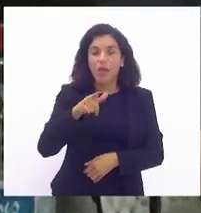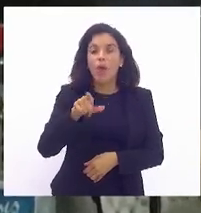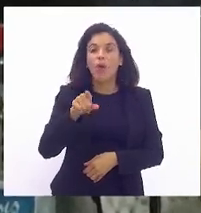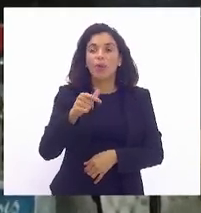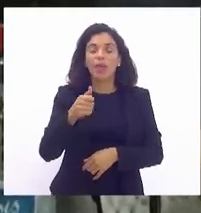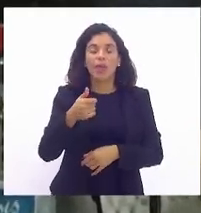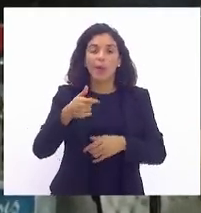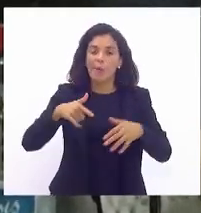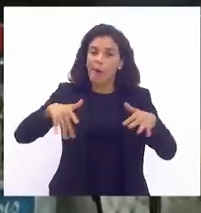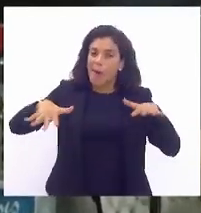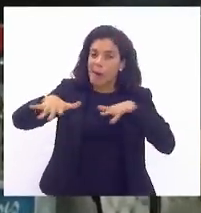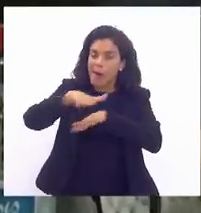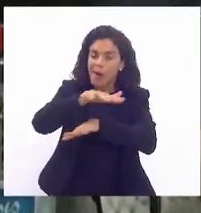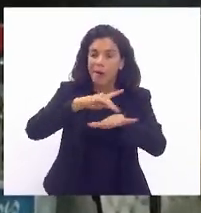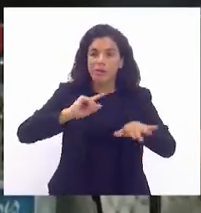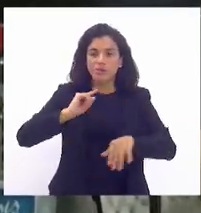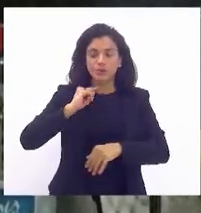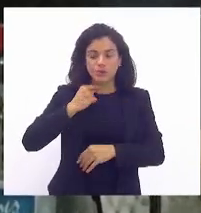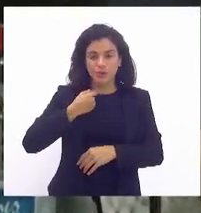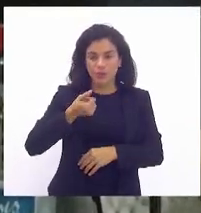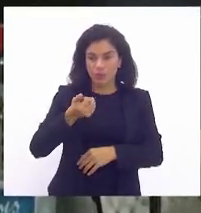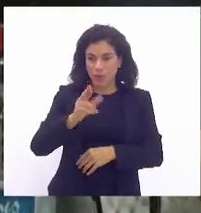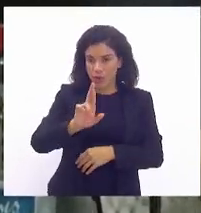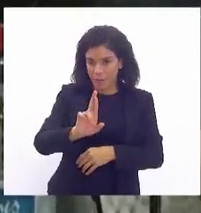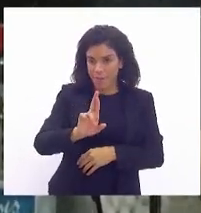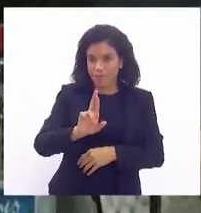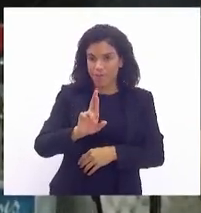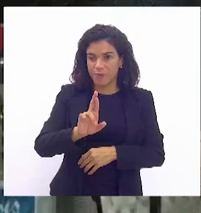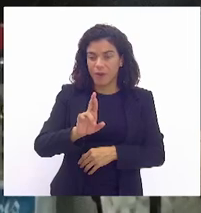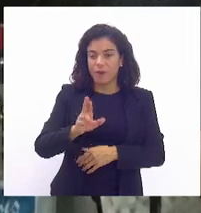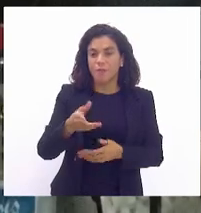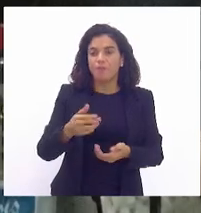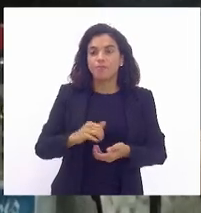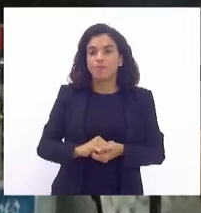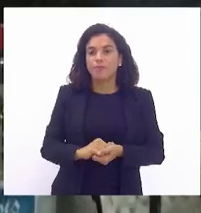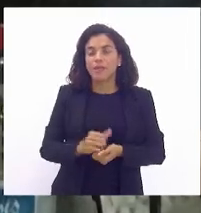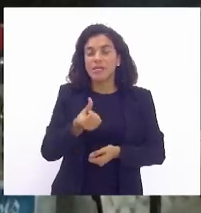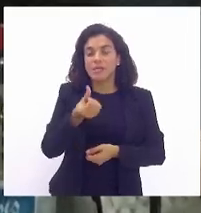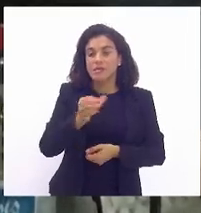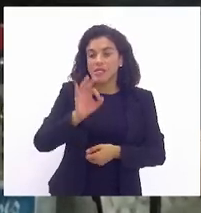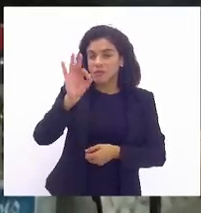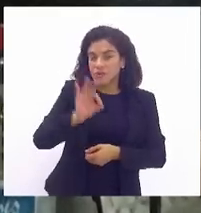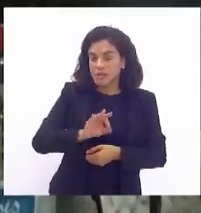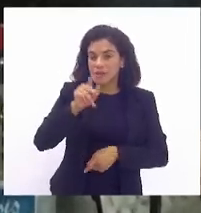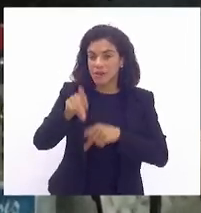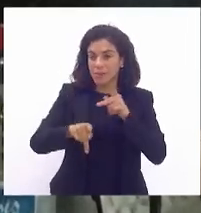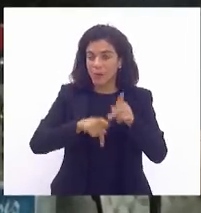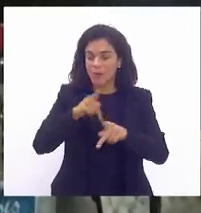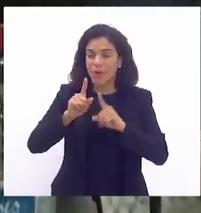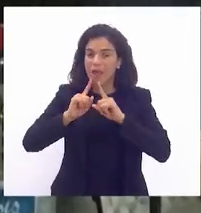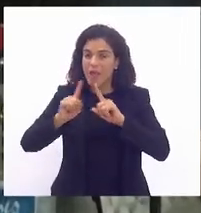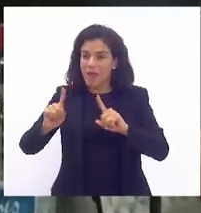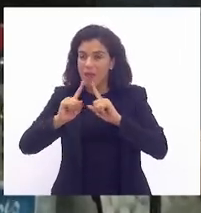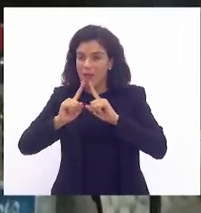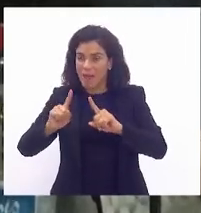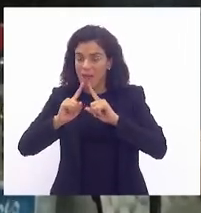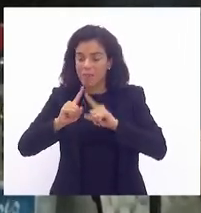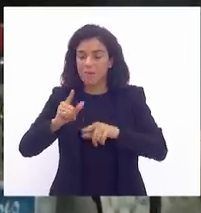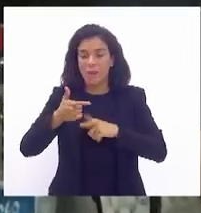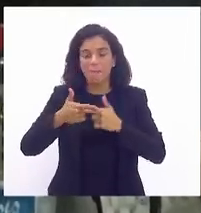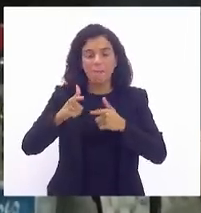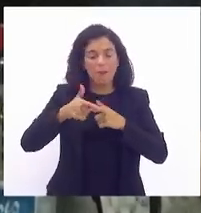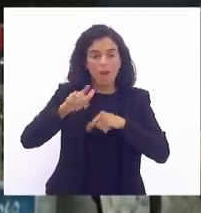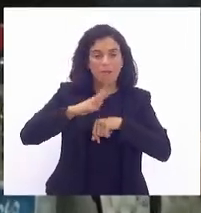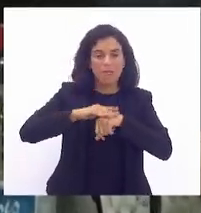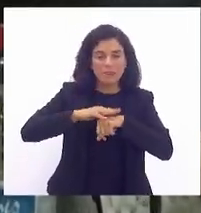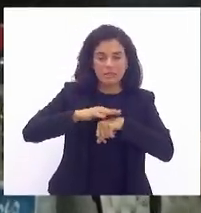poluição, mas só para a gente pegar um dado, o Urias trouxe mais cedo que 6% da população reclama e tem problemas de saúde